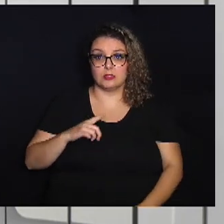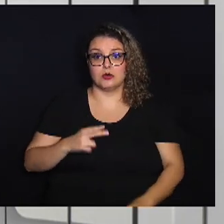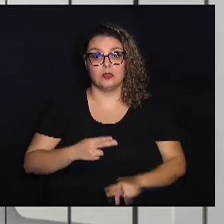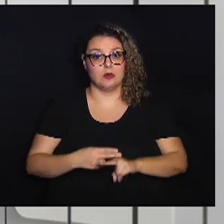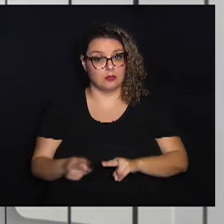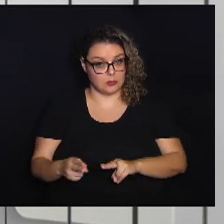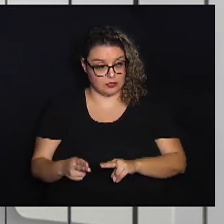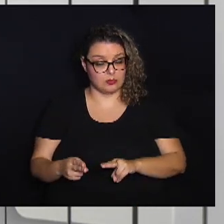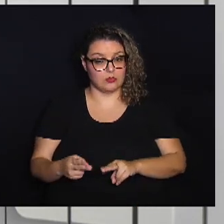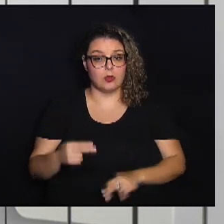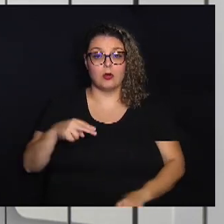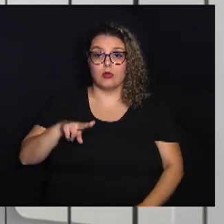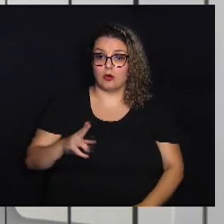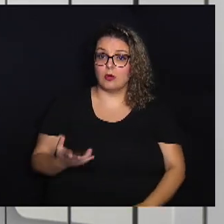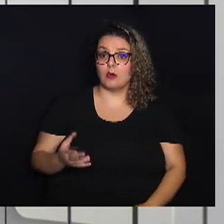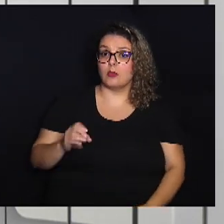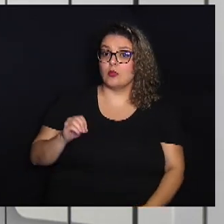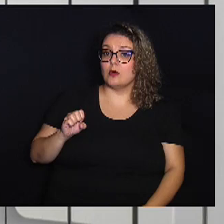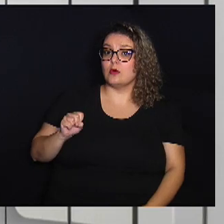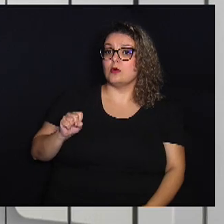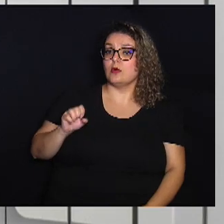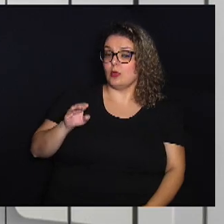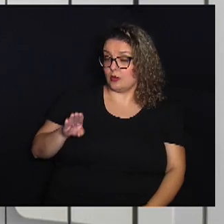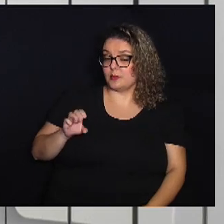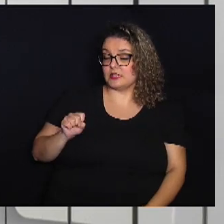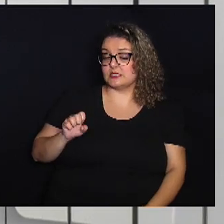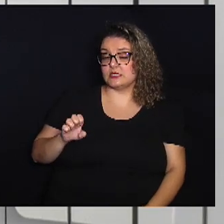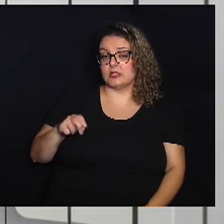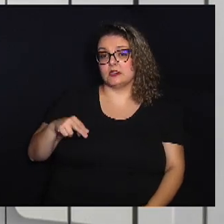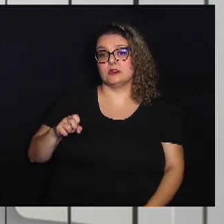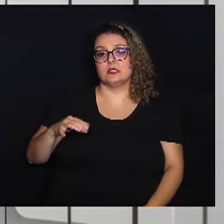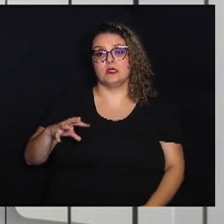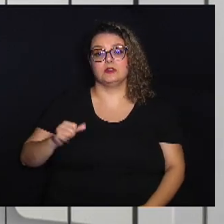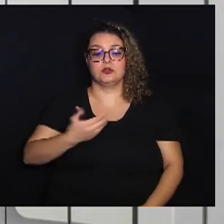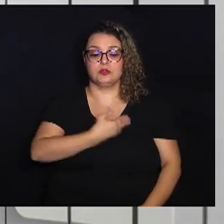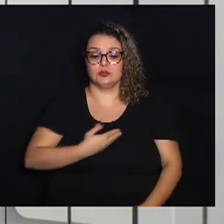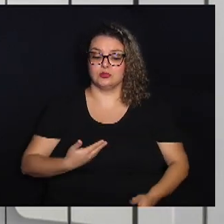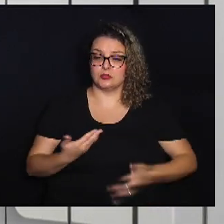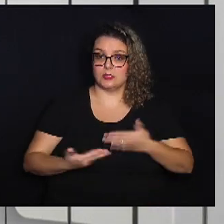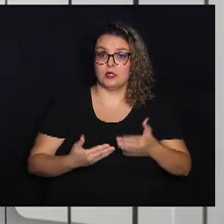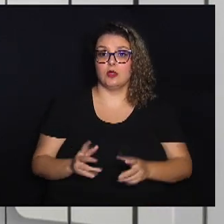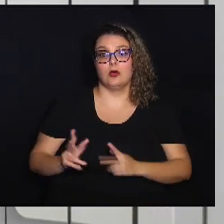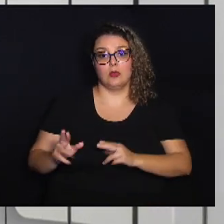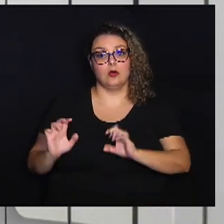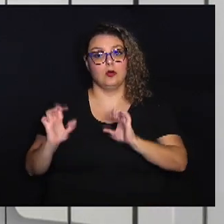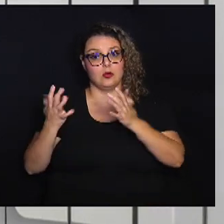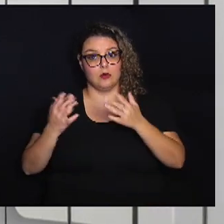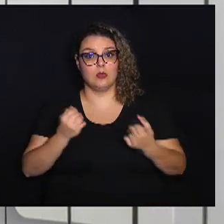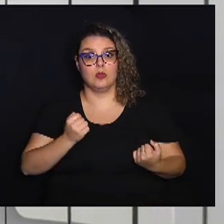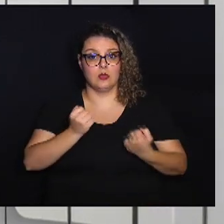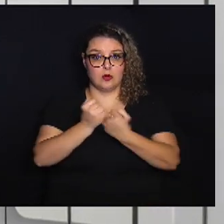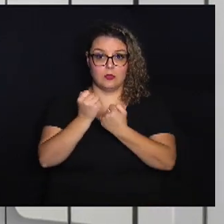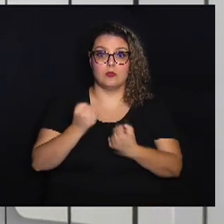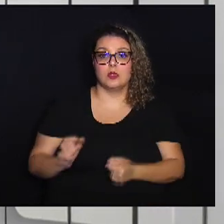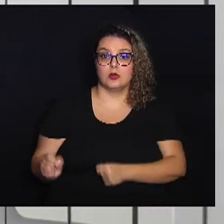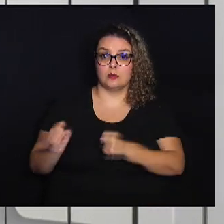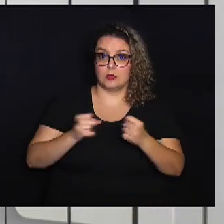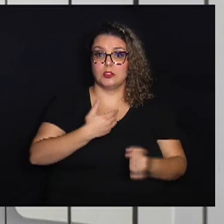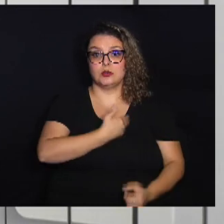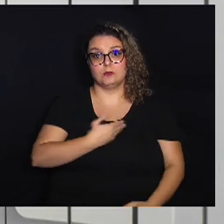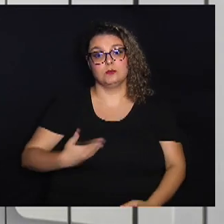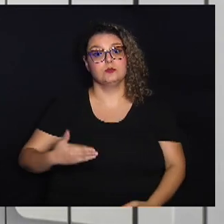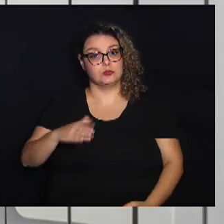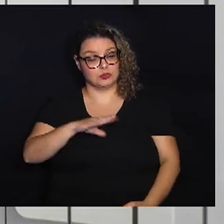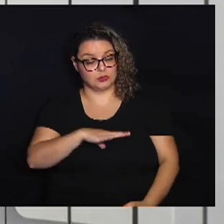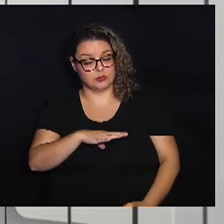pornografia ou obscenidade, tanto nos serviços públicos quanto em eventos apoiados pelo Poder Público